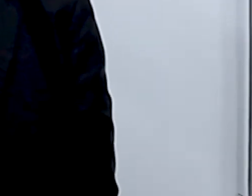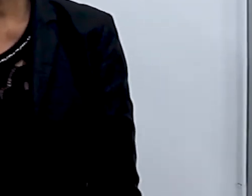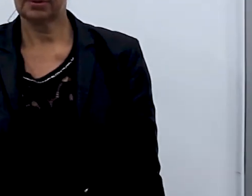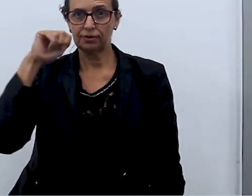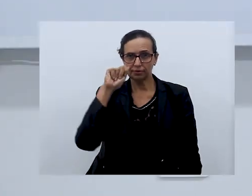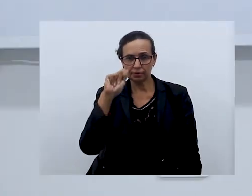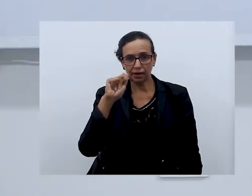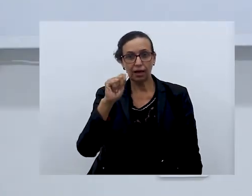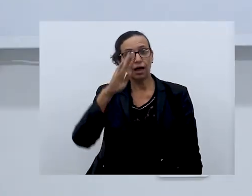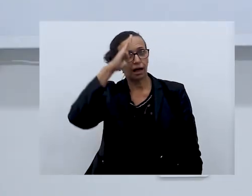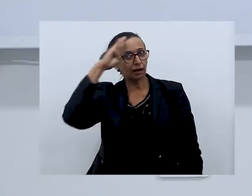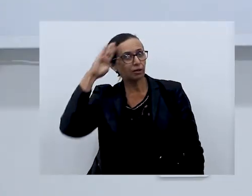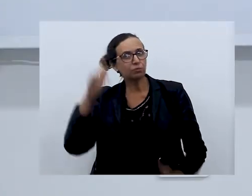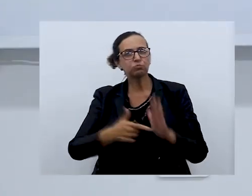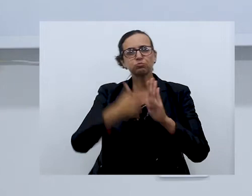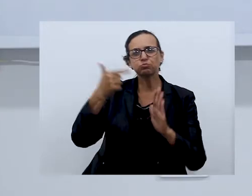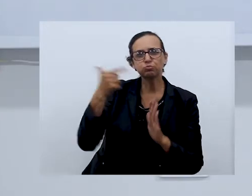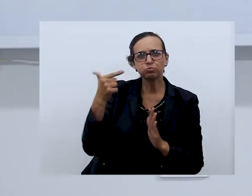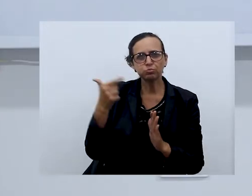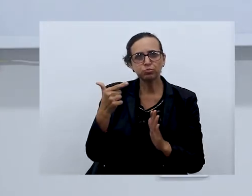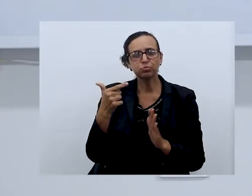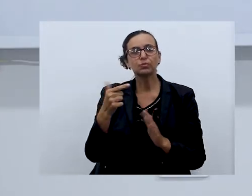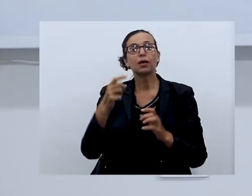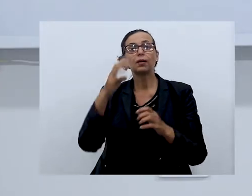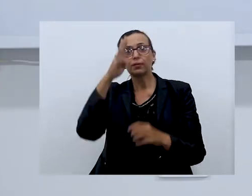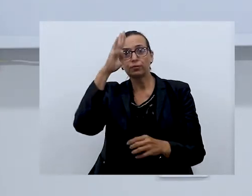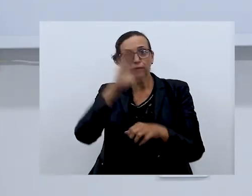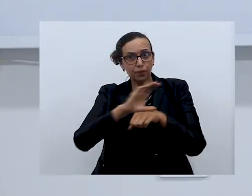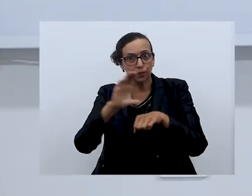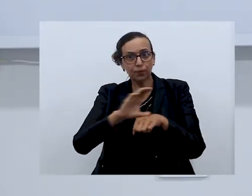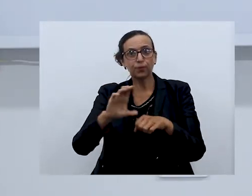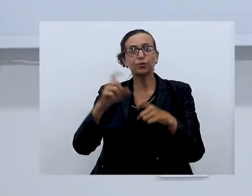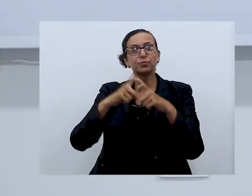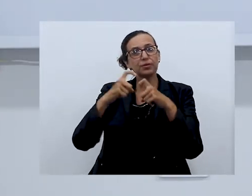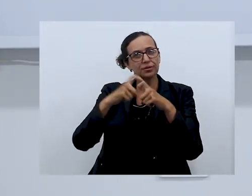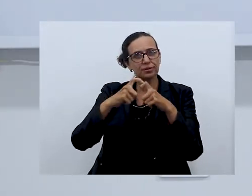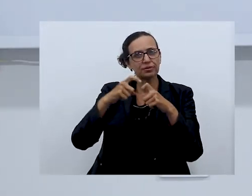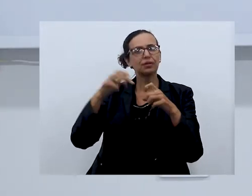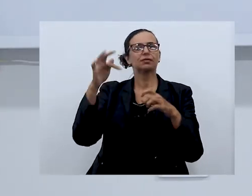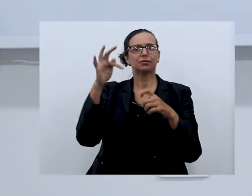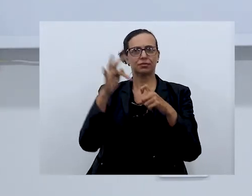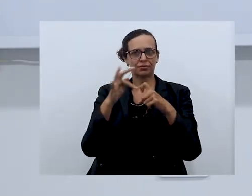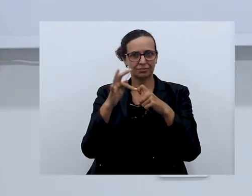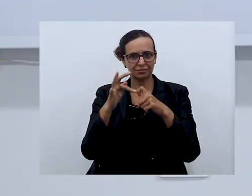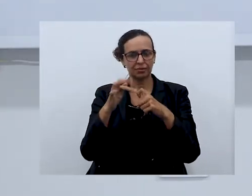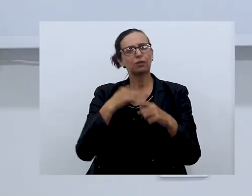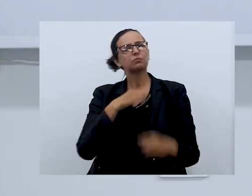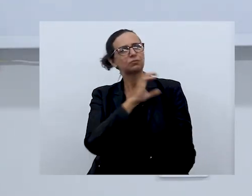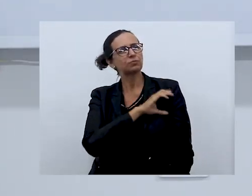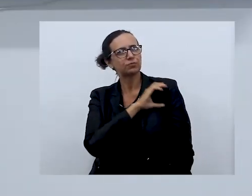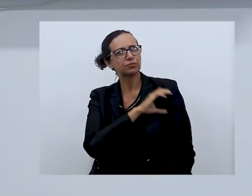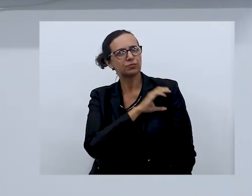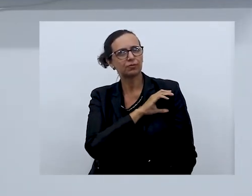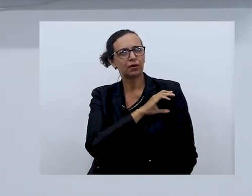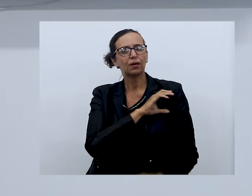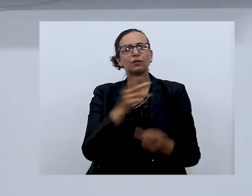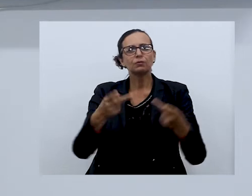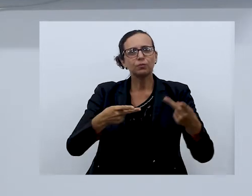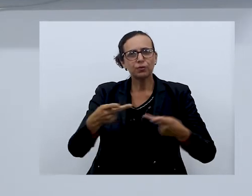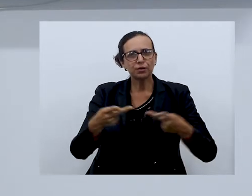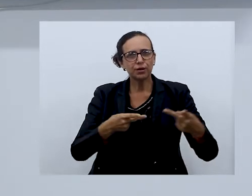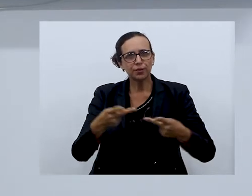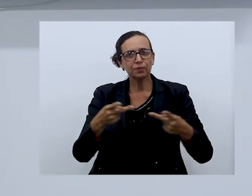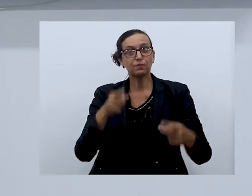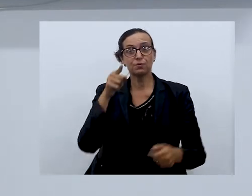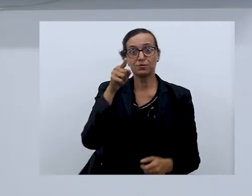Olá, eu sou Alexia Carvalhais, acadêmica do segundo período de Medicina da Faculdade de Ciências Biomédicas de Cacoal. Eu sou